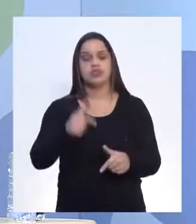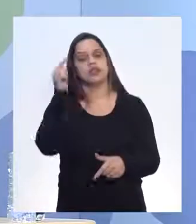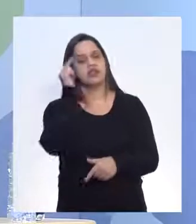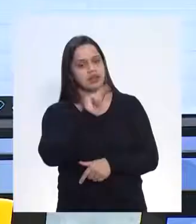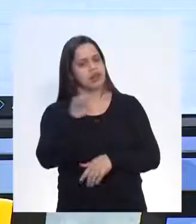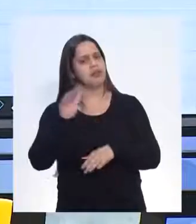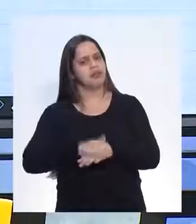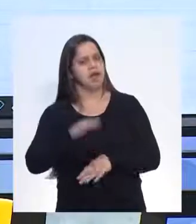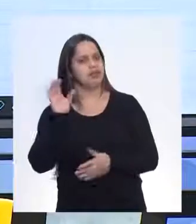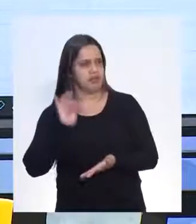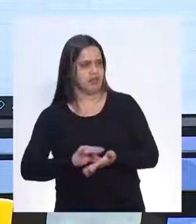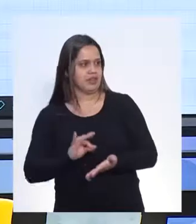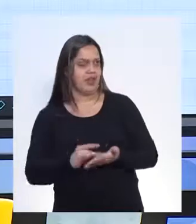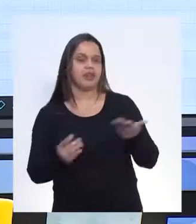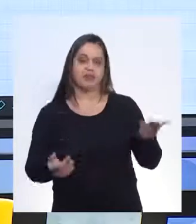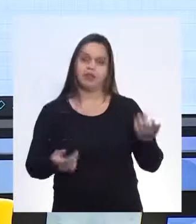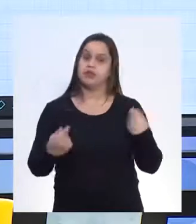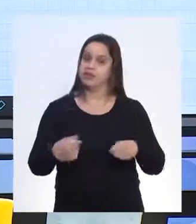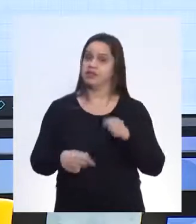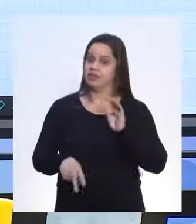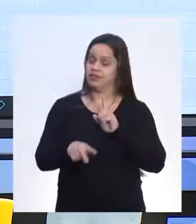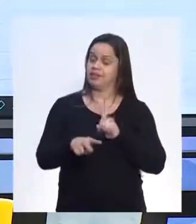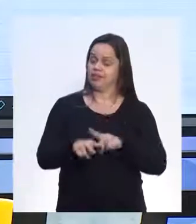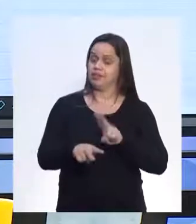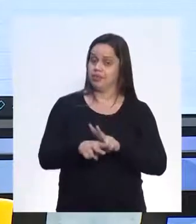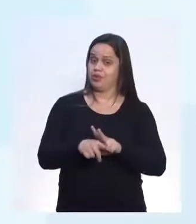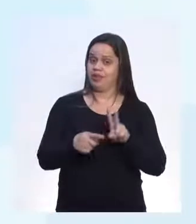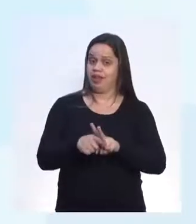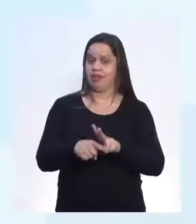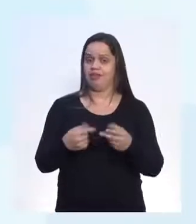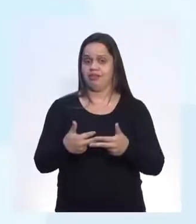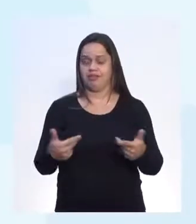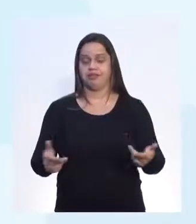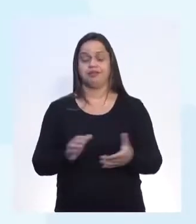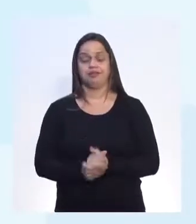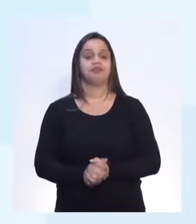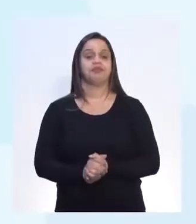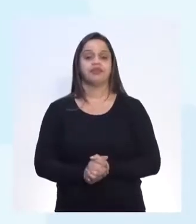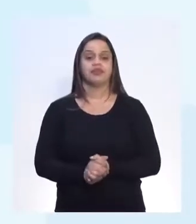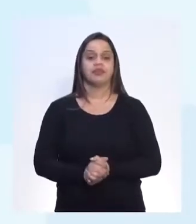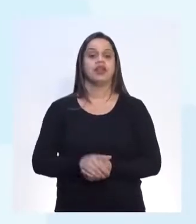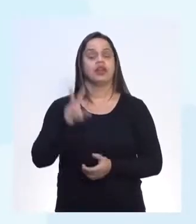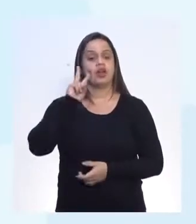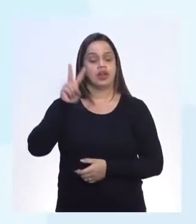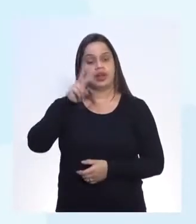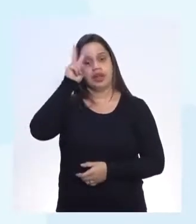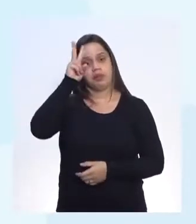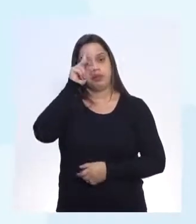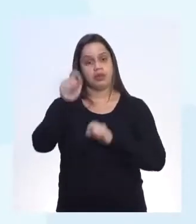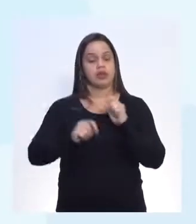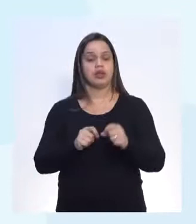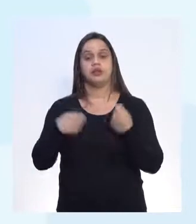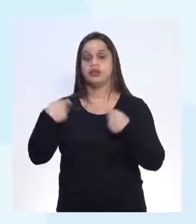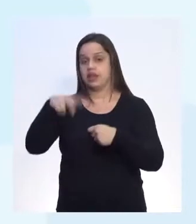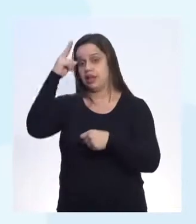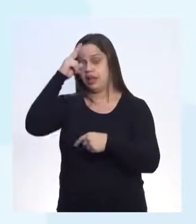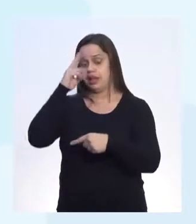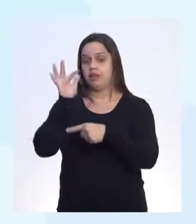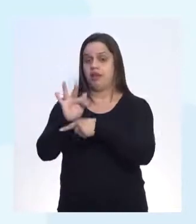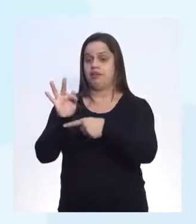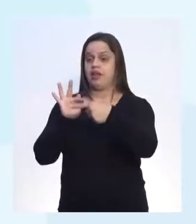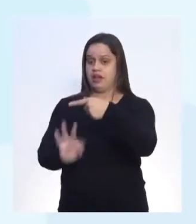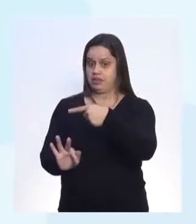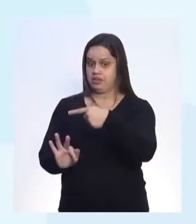É verdade, tá? Tem que cuidar disso, tá? Então ali, ó, só lembrando para vocês, você tem que lembrar da fração que o